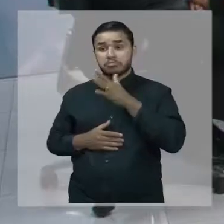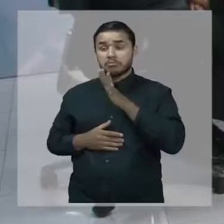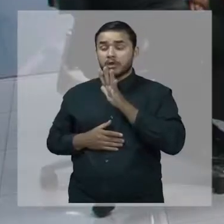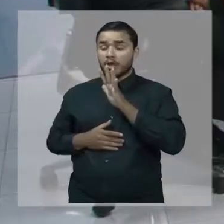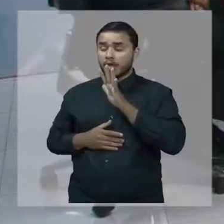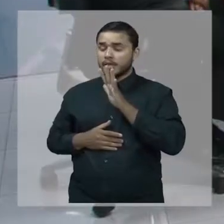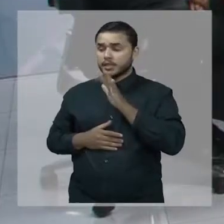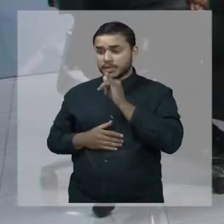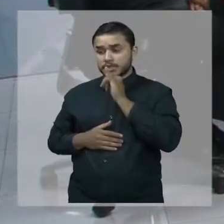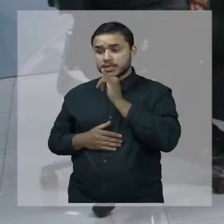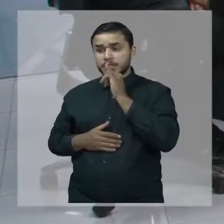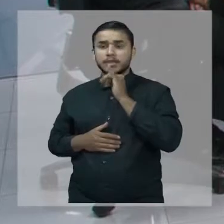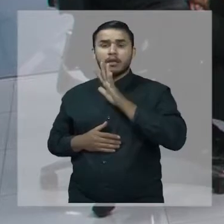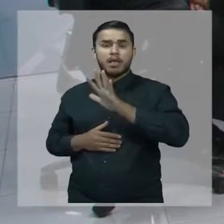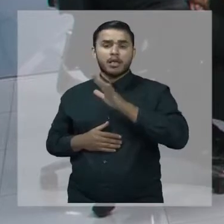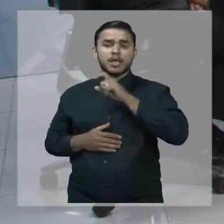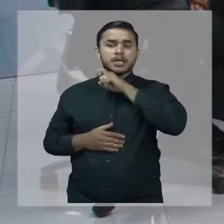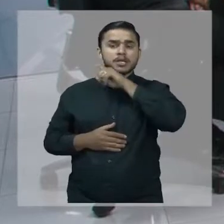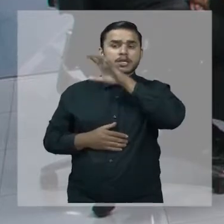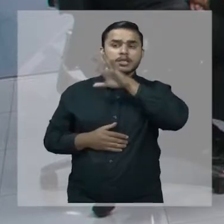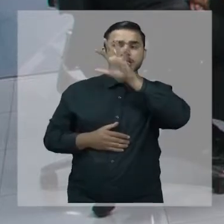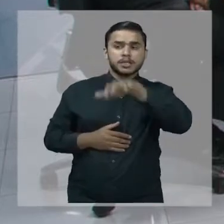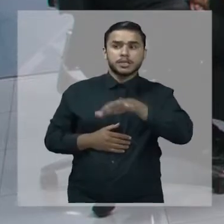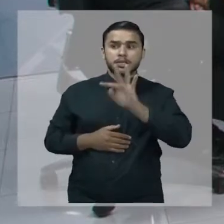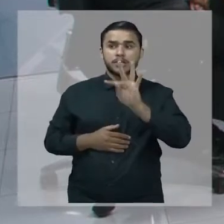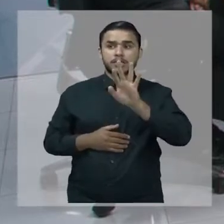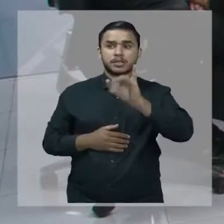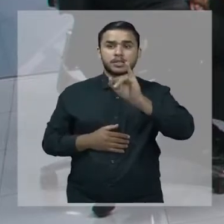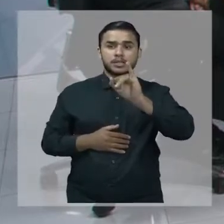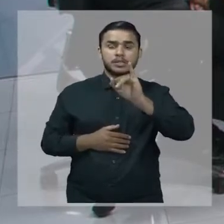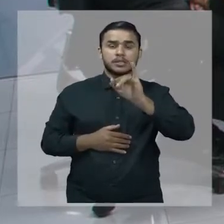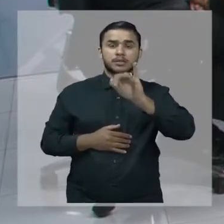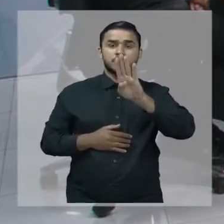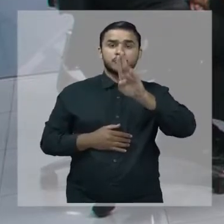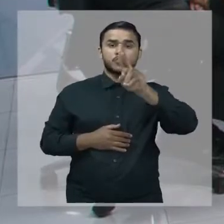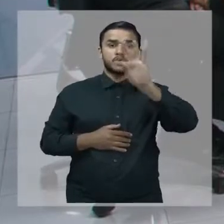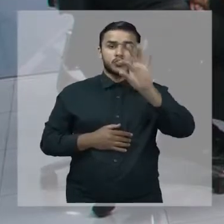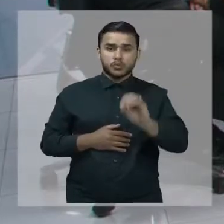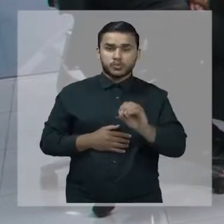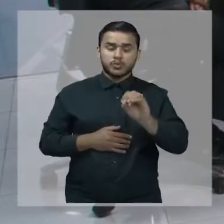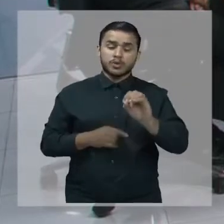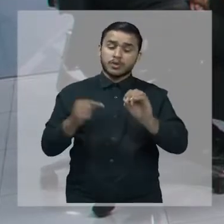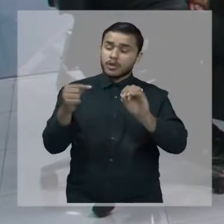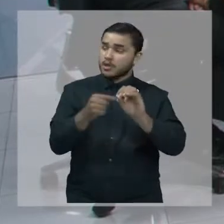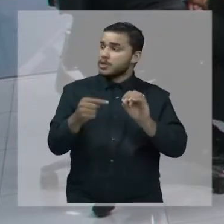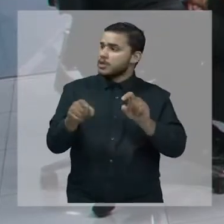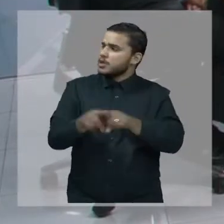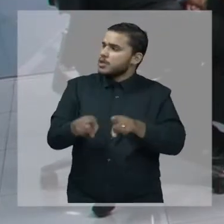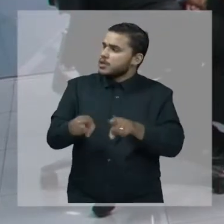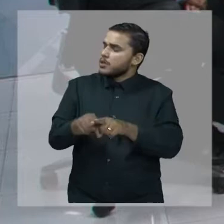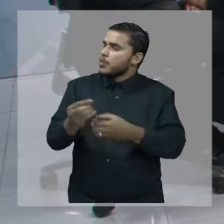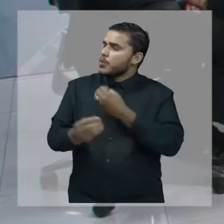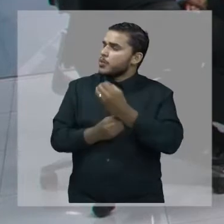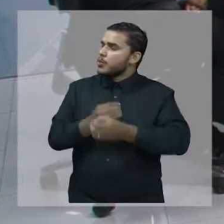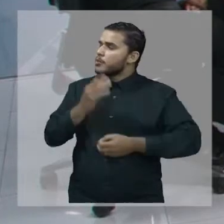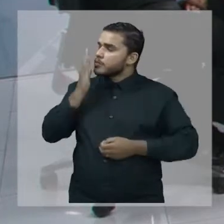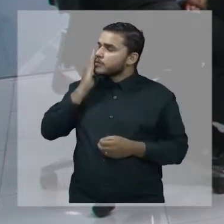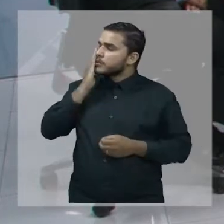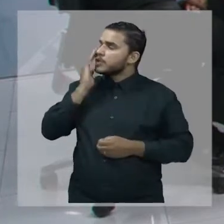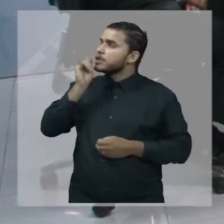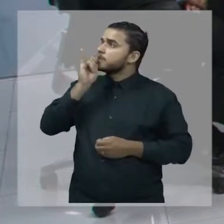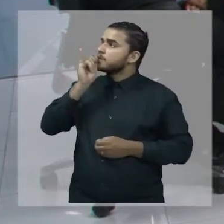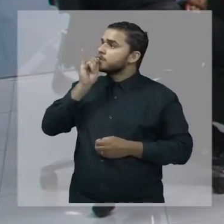além das questões tributárias, né, que são o que fala mais alto, as questões das competências também,